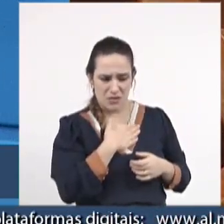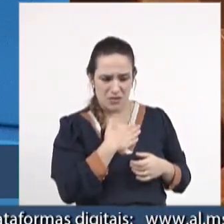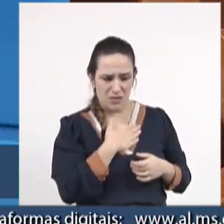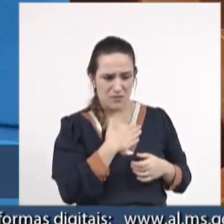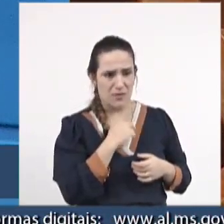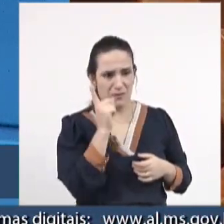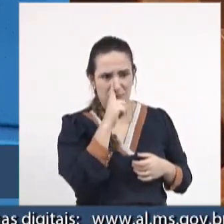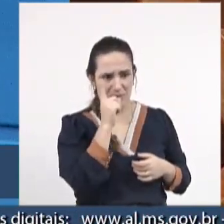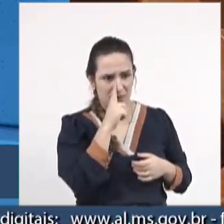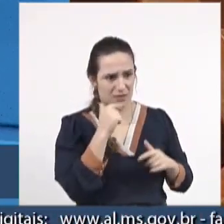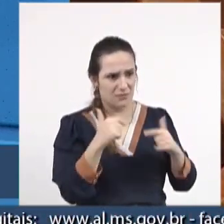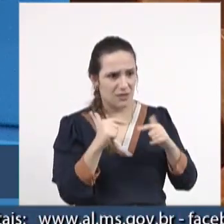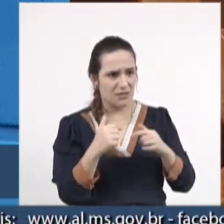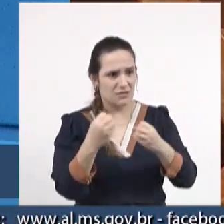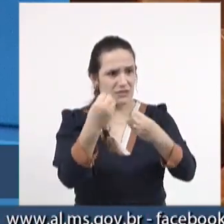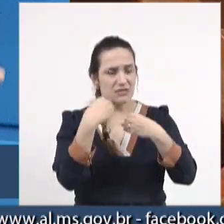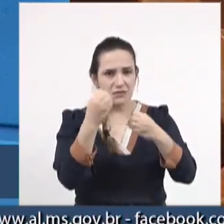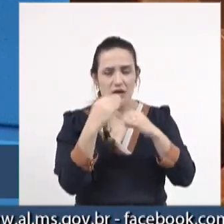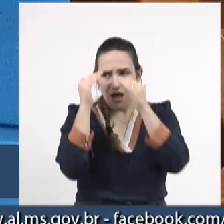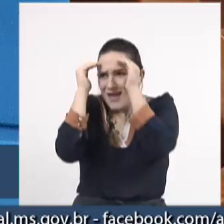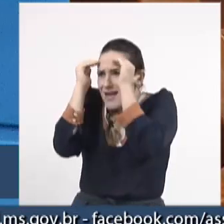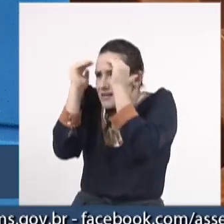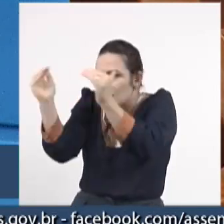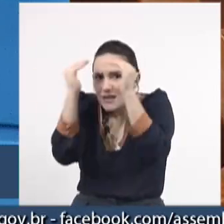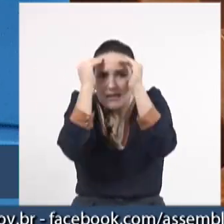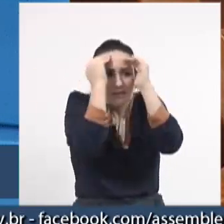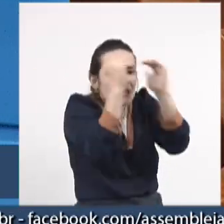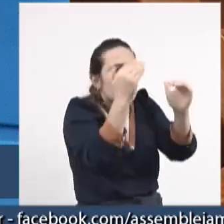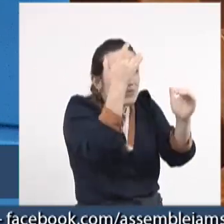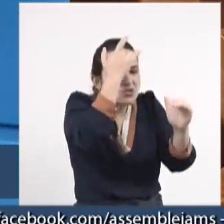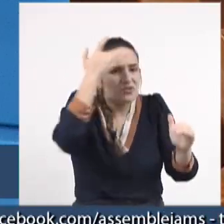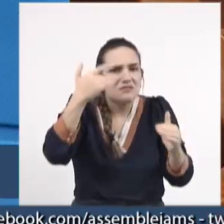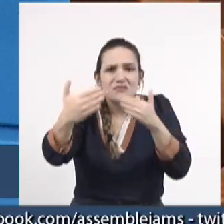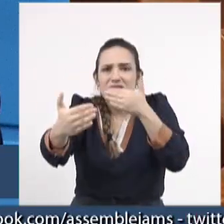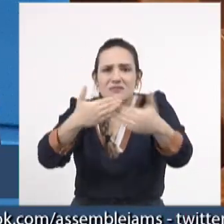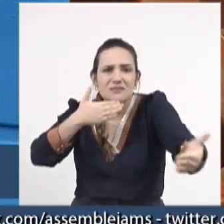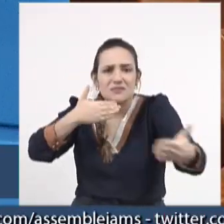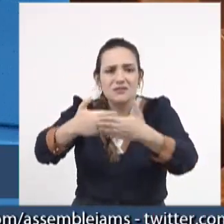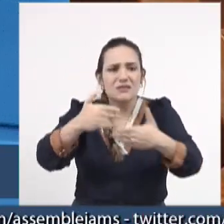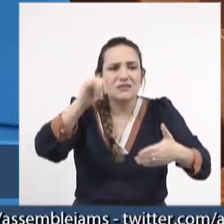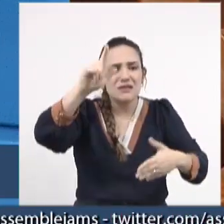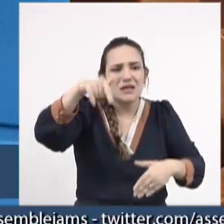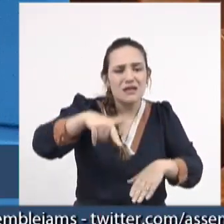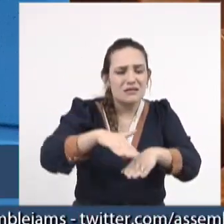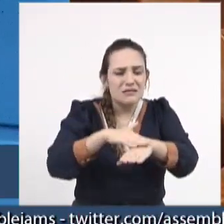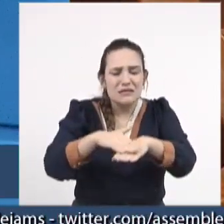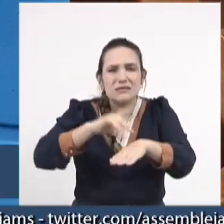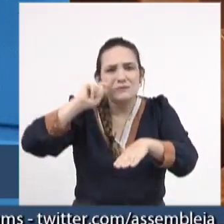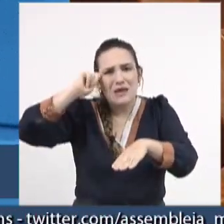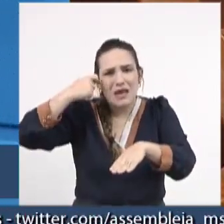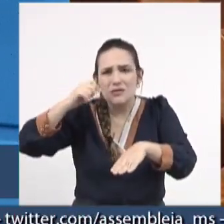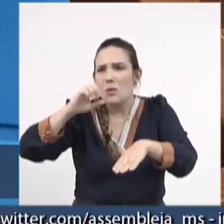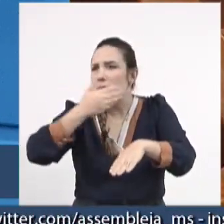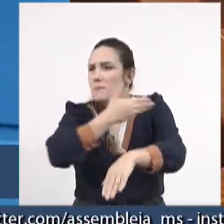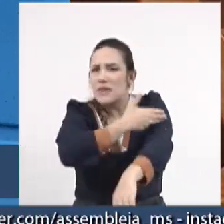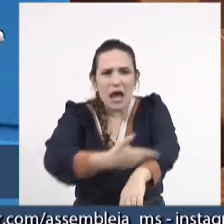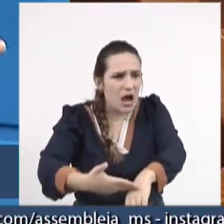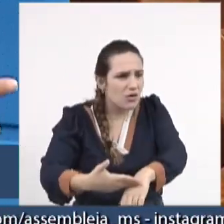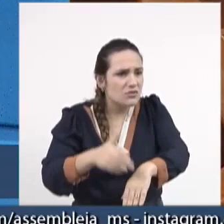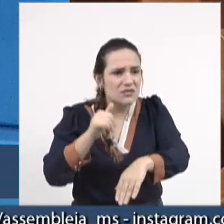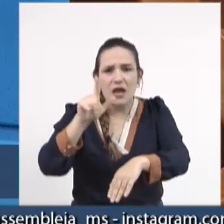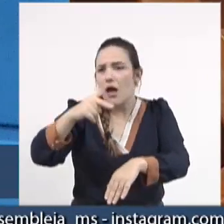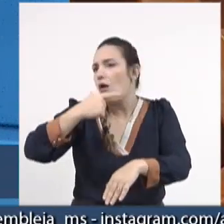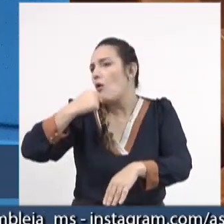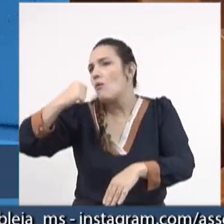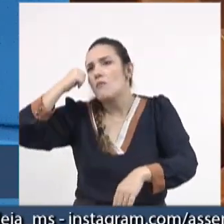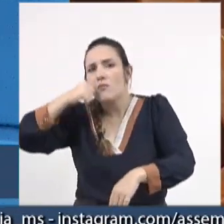uma comerciante, eles me ensinaram a respeitar pessoas. Não importava ou não importa a cor da pele dessa pessoa, não importa a